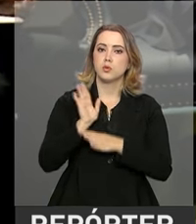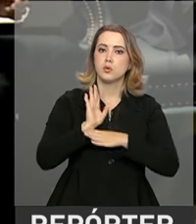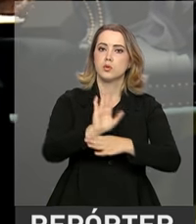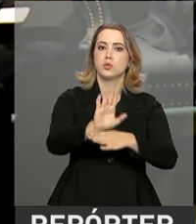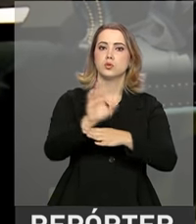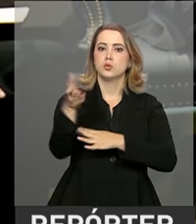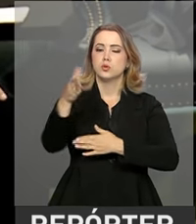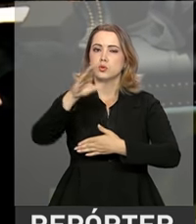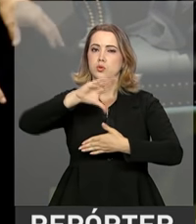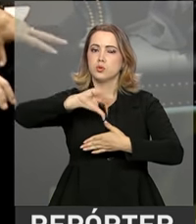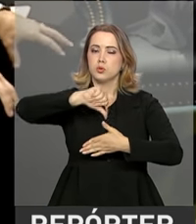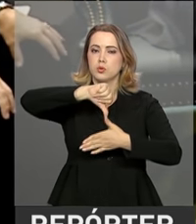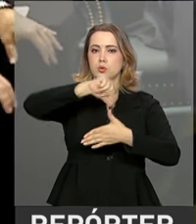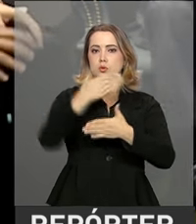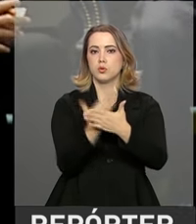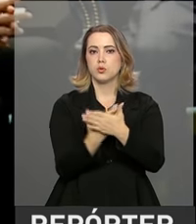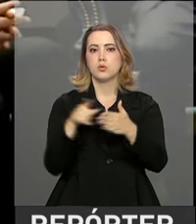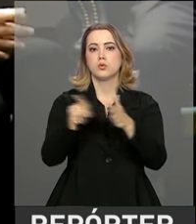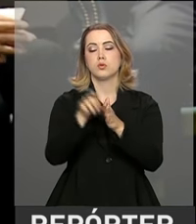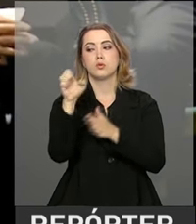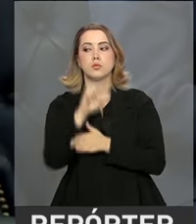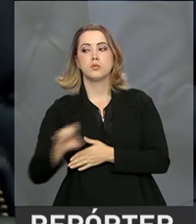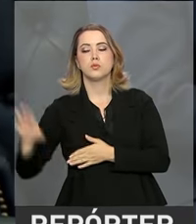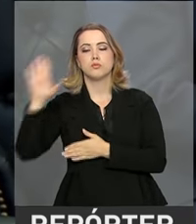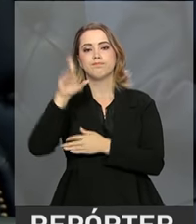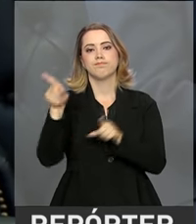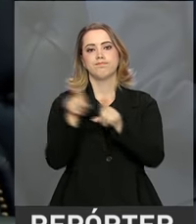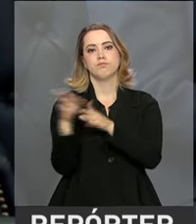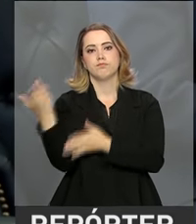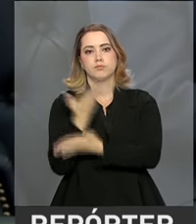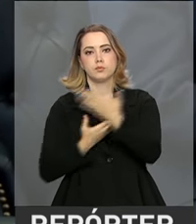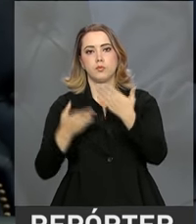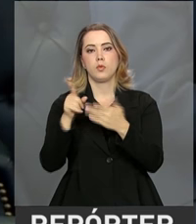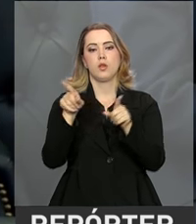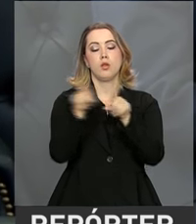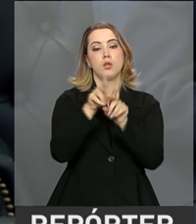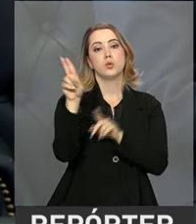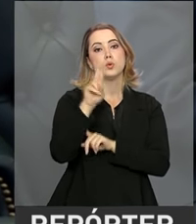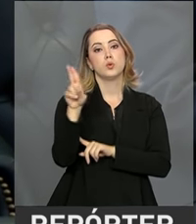Mercosul e União Europeia. Já no encontro com o presidente uruguaio, Tabaré Vázquez,